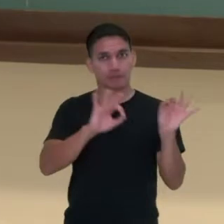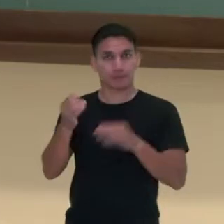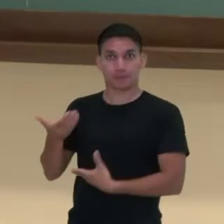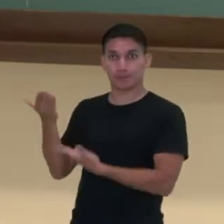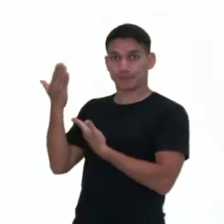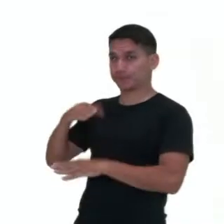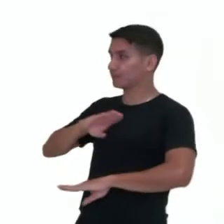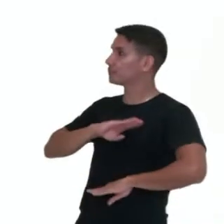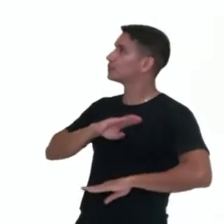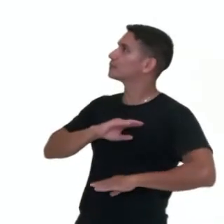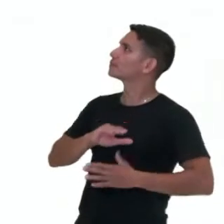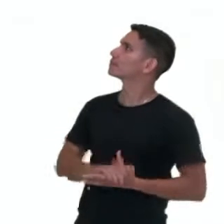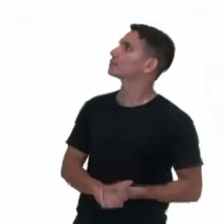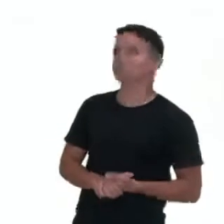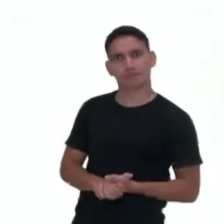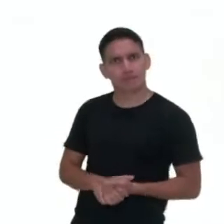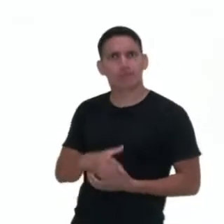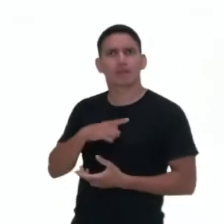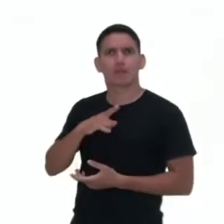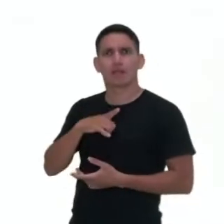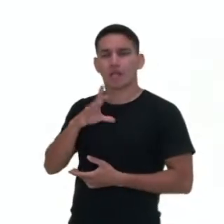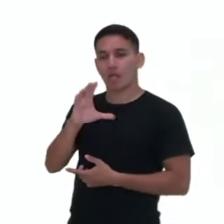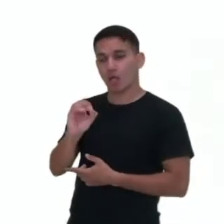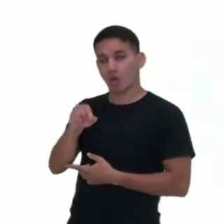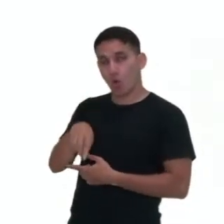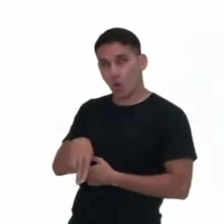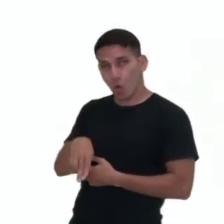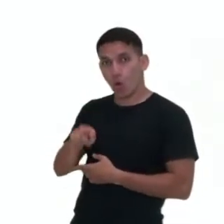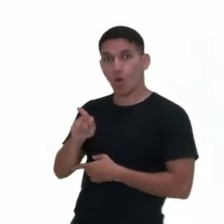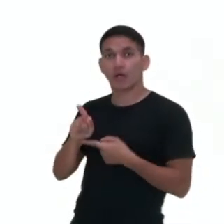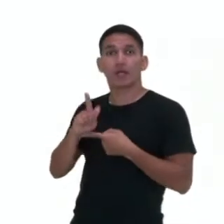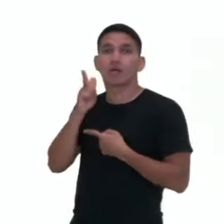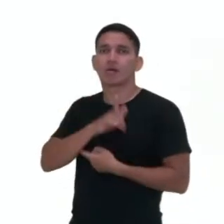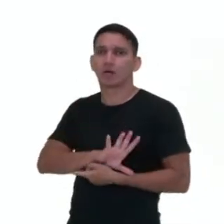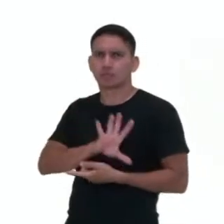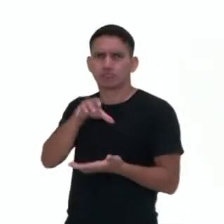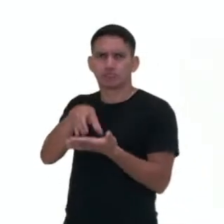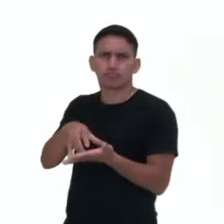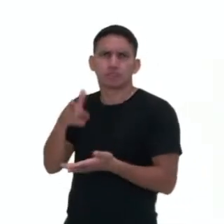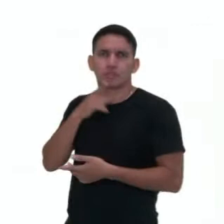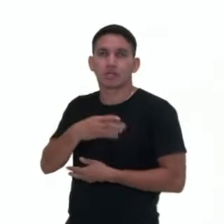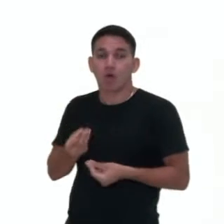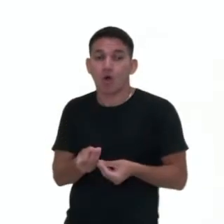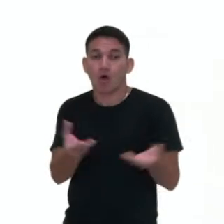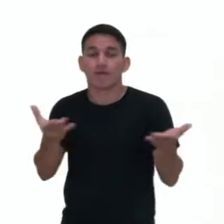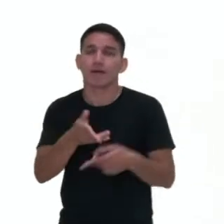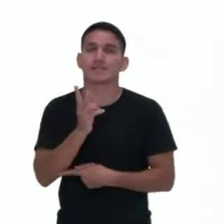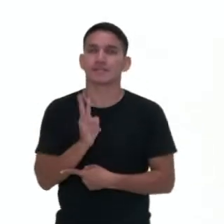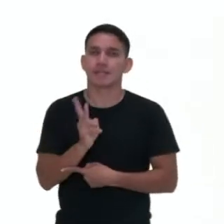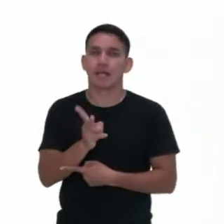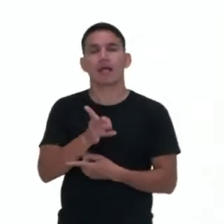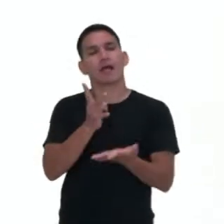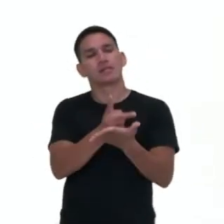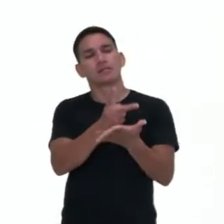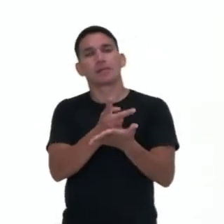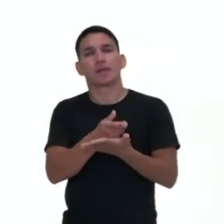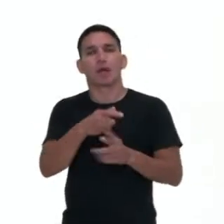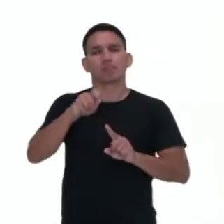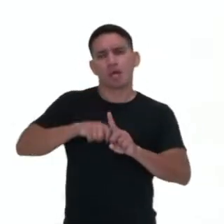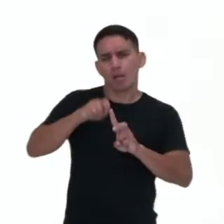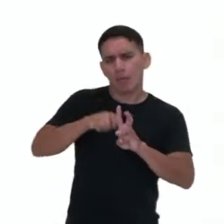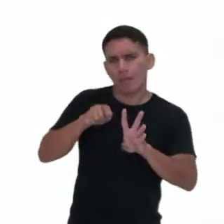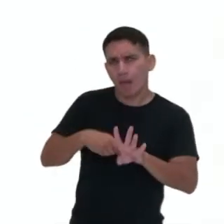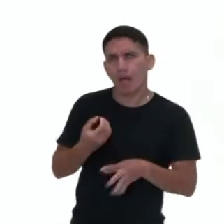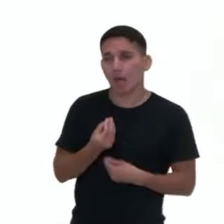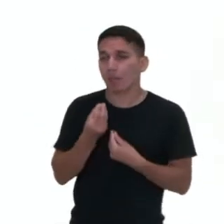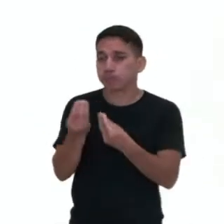situação. Uma organização não governamental, ONG, oferece mensalmente alimentos a 2